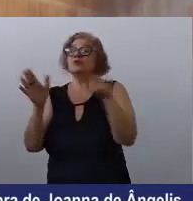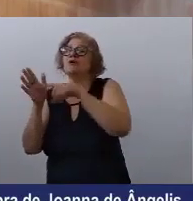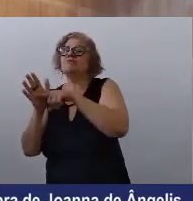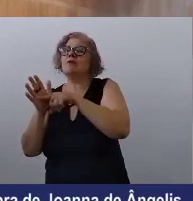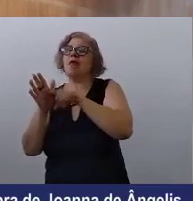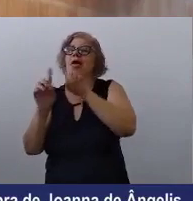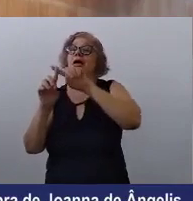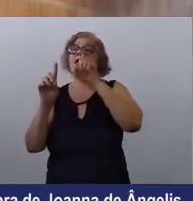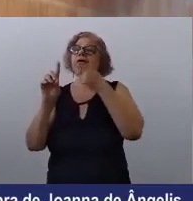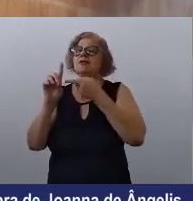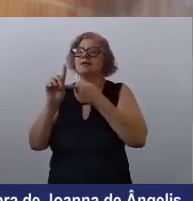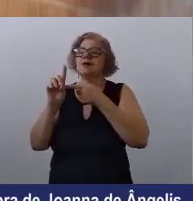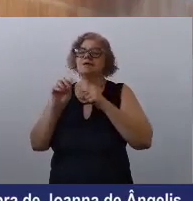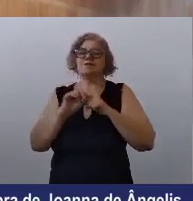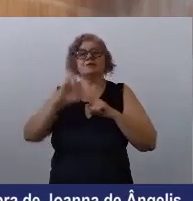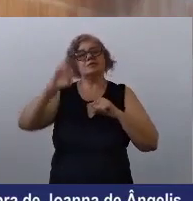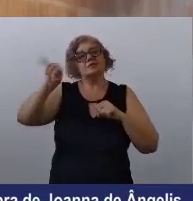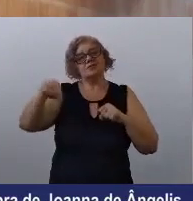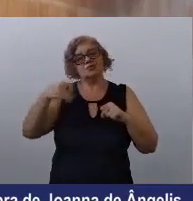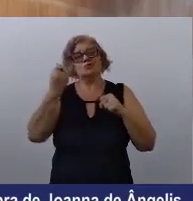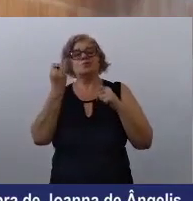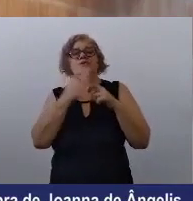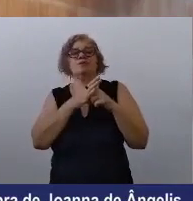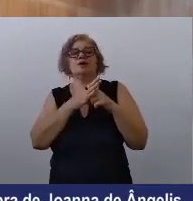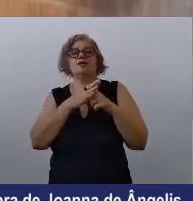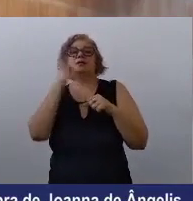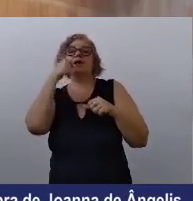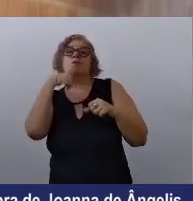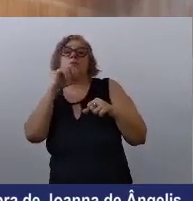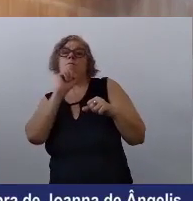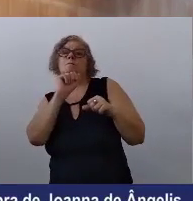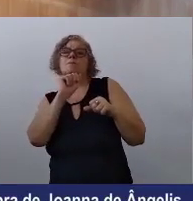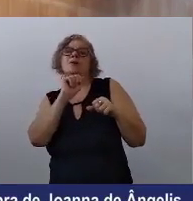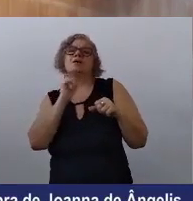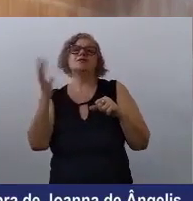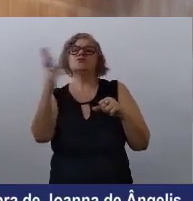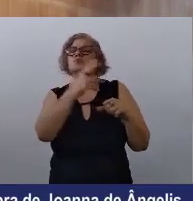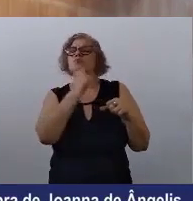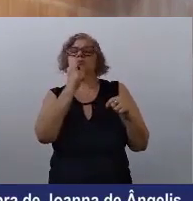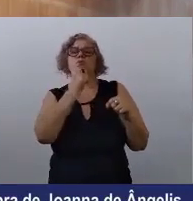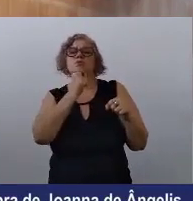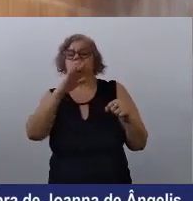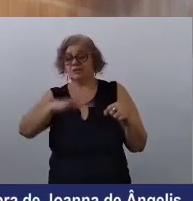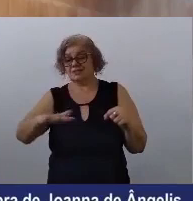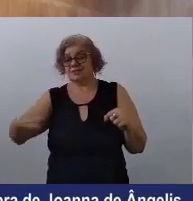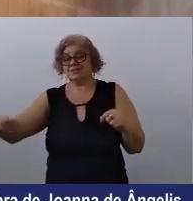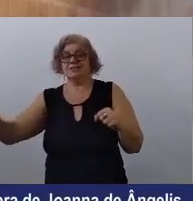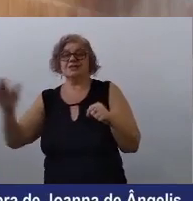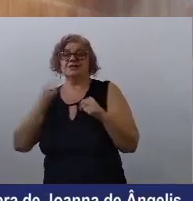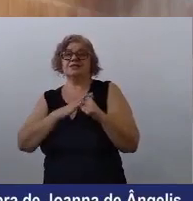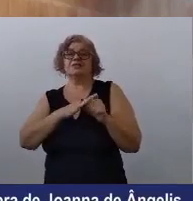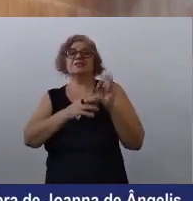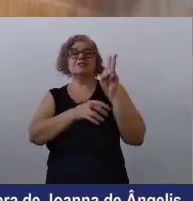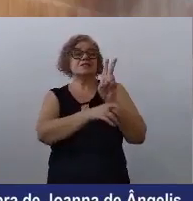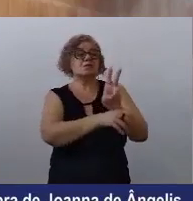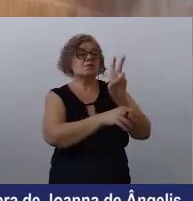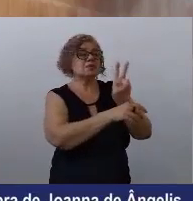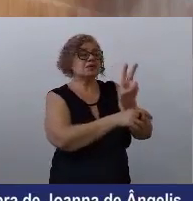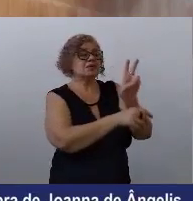grávidas. E Joana foi a mãe de tantas crianças,